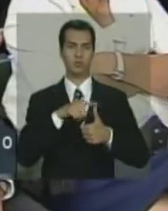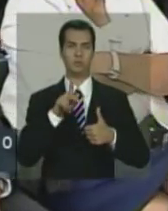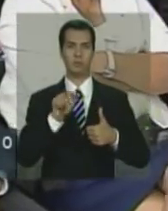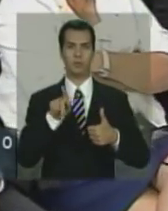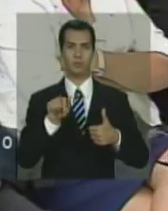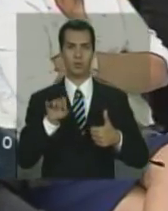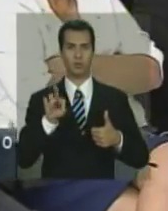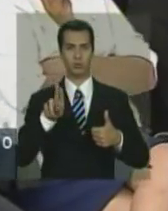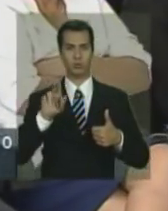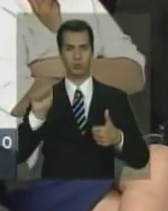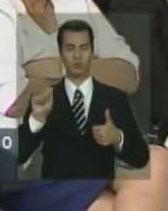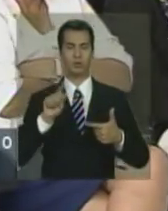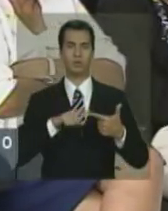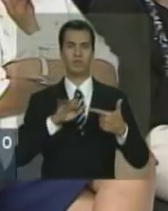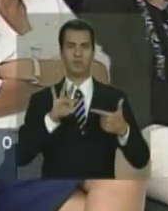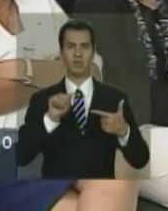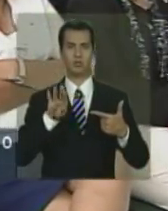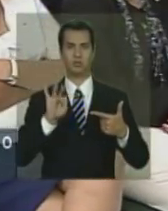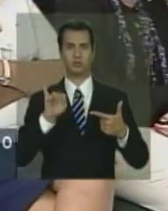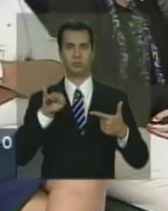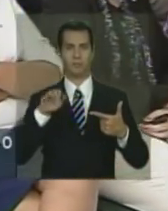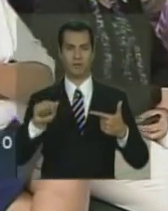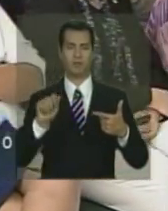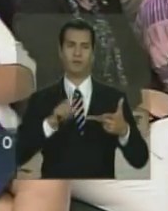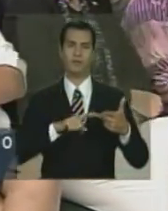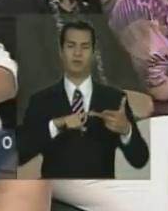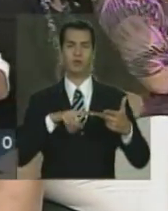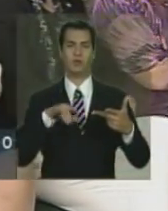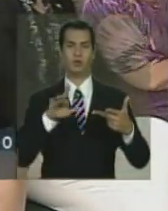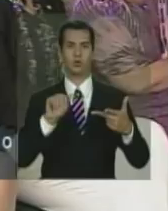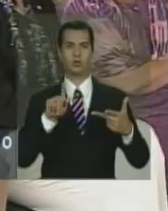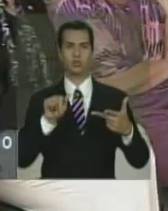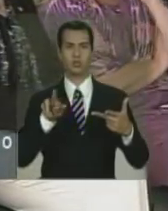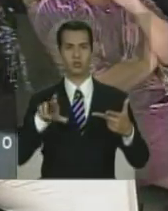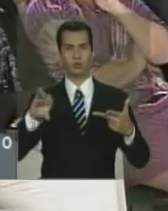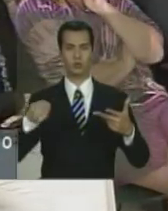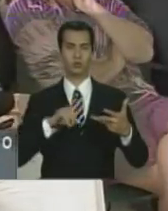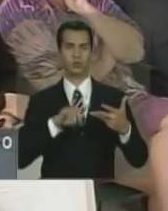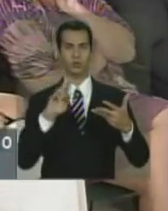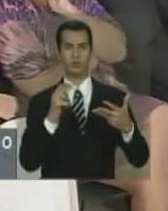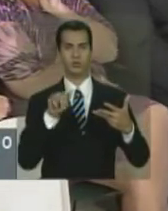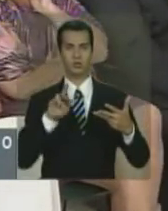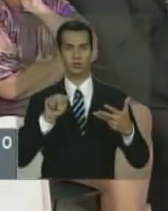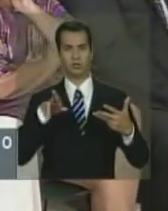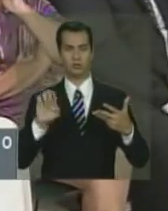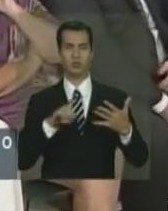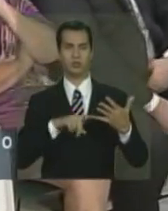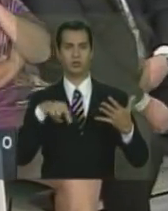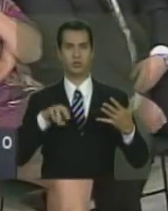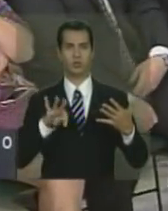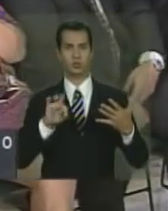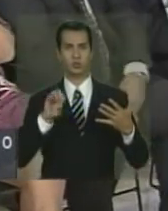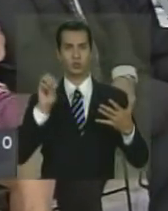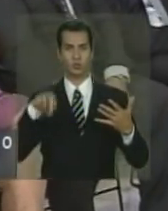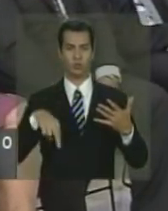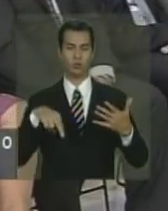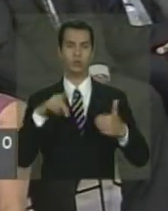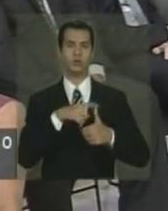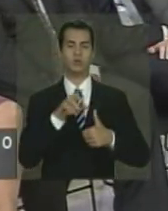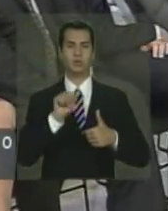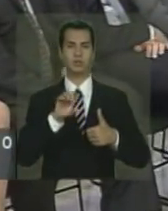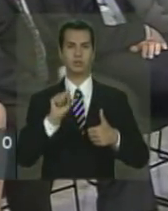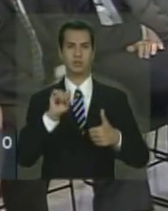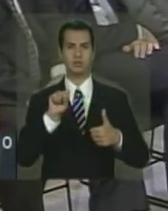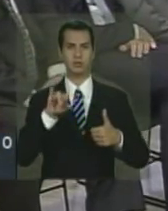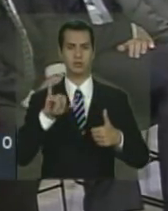Almeida, Fátima Bezerra, Rogério Peninha, Henrique Fontana, Newton Lima, Assis do